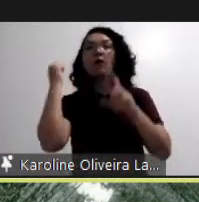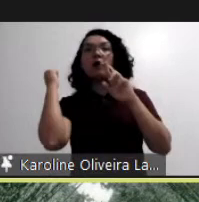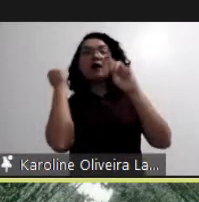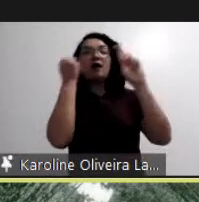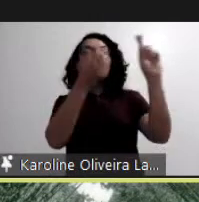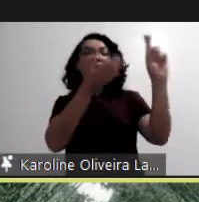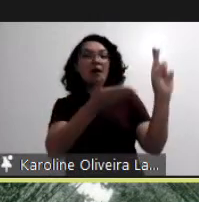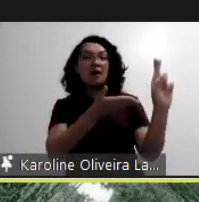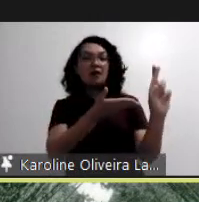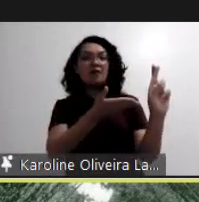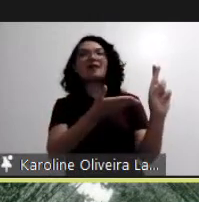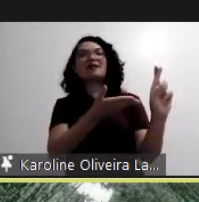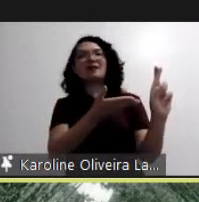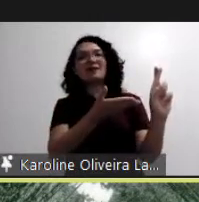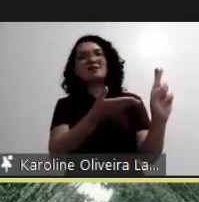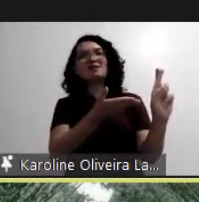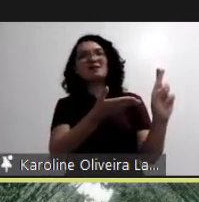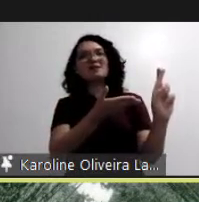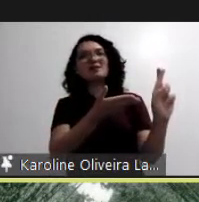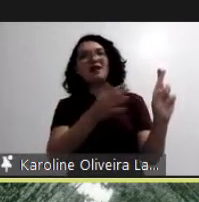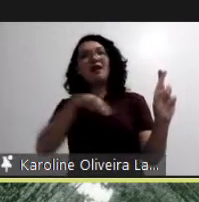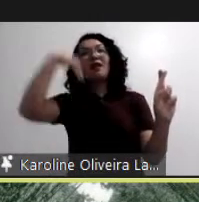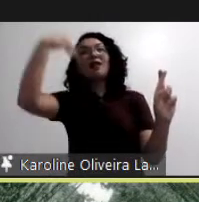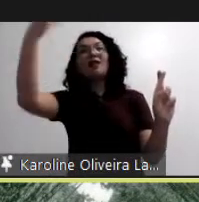Algo que hoje não existe mais.